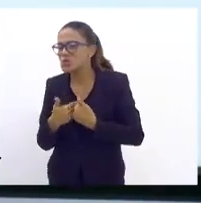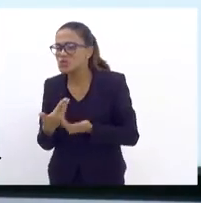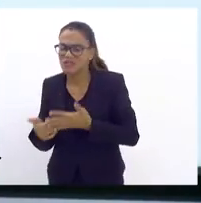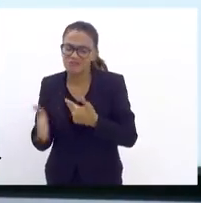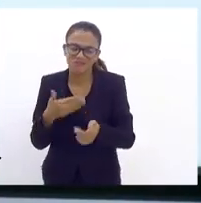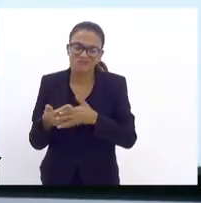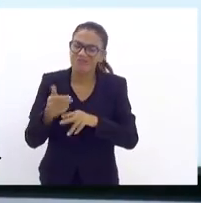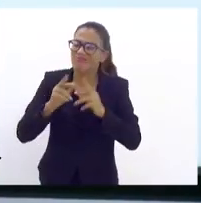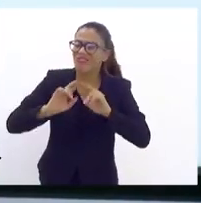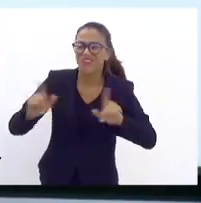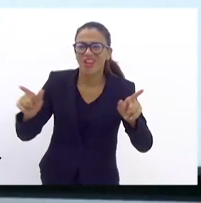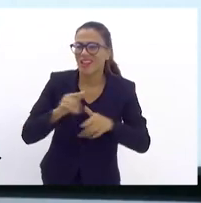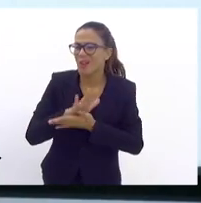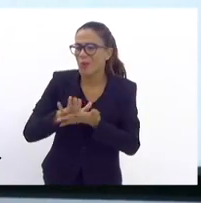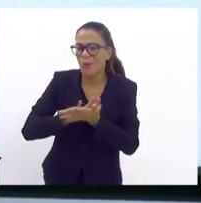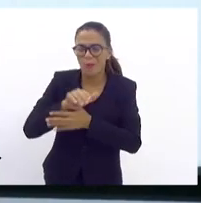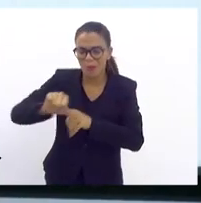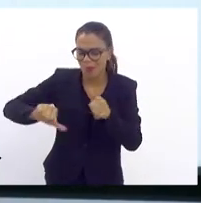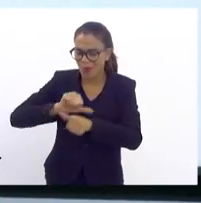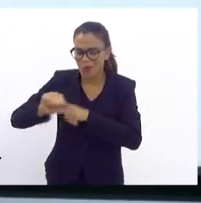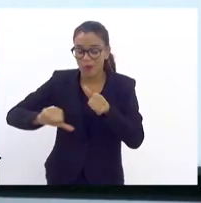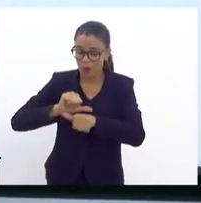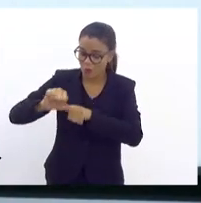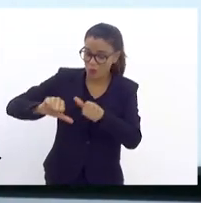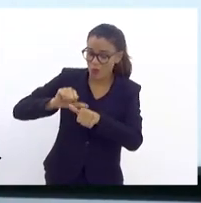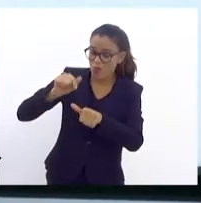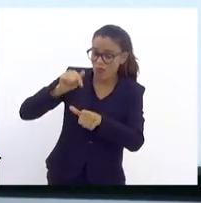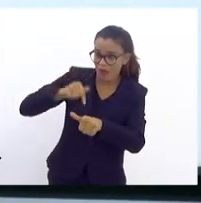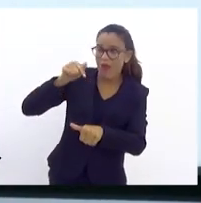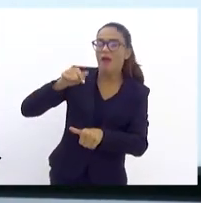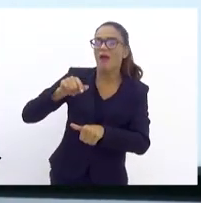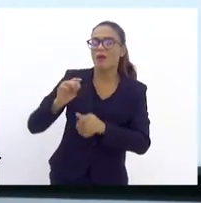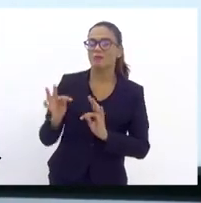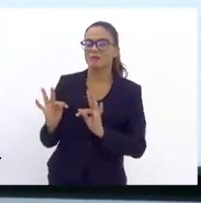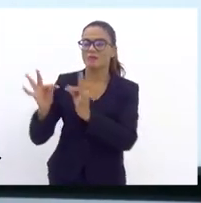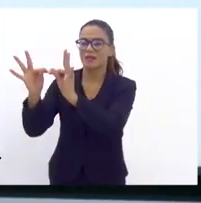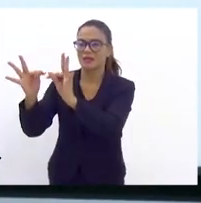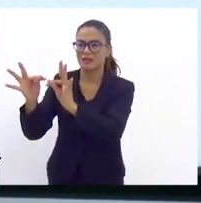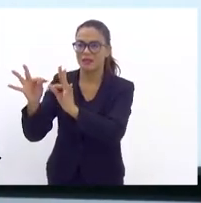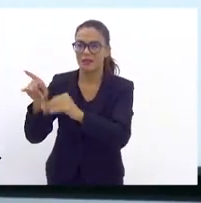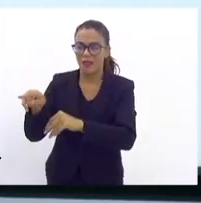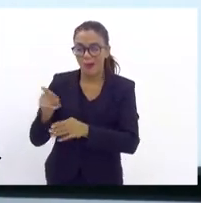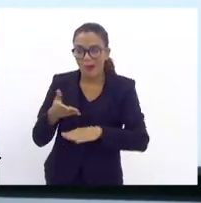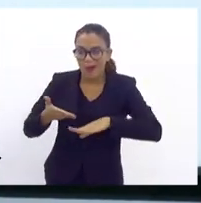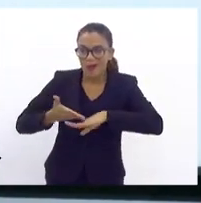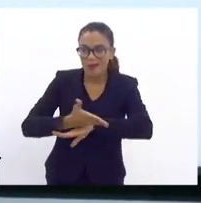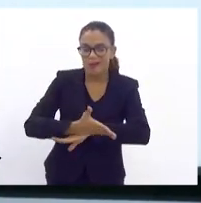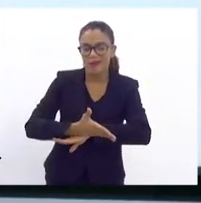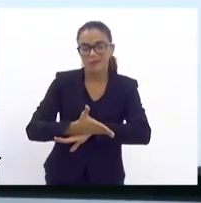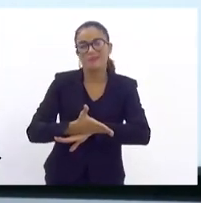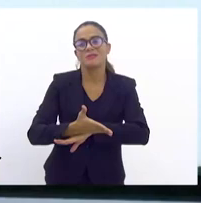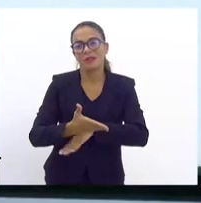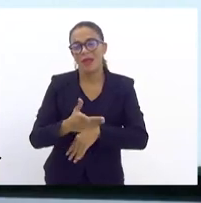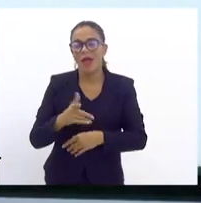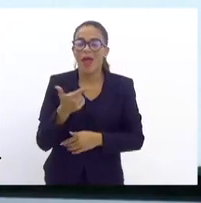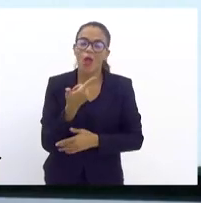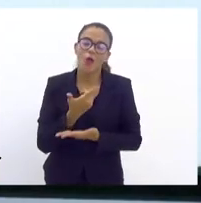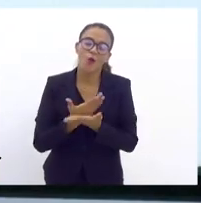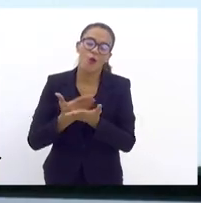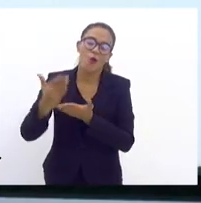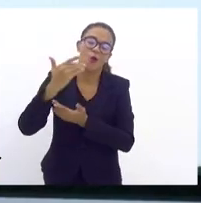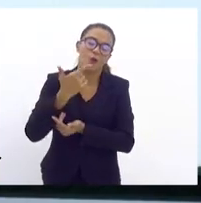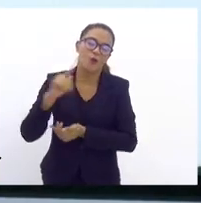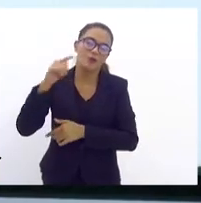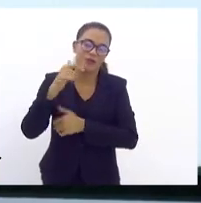vai fazer diferença isso não vai mudar a realidade de ninguém o que muda a realidade é tratamento é acesso E aí começa uma outra luta